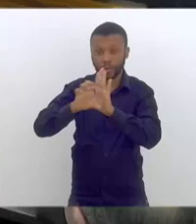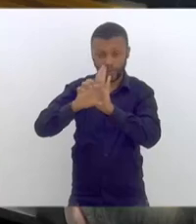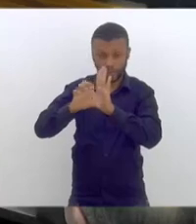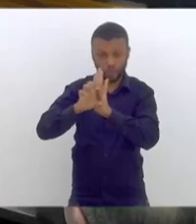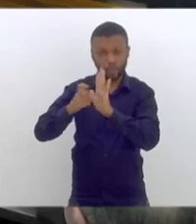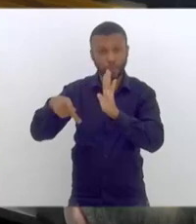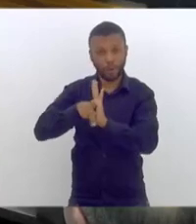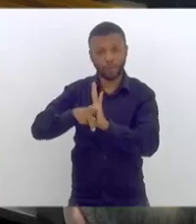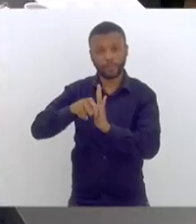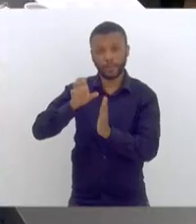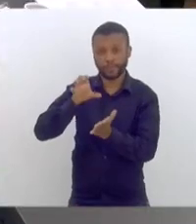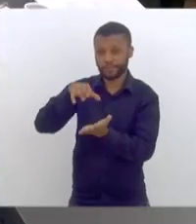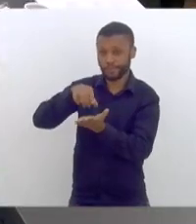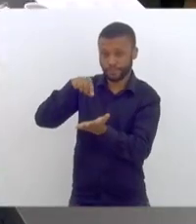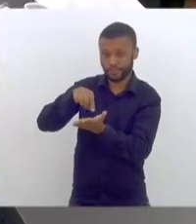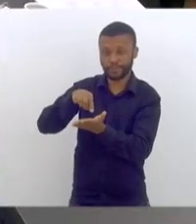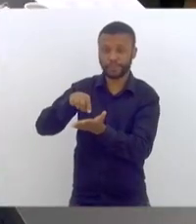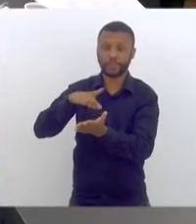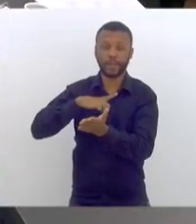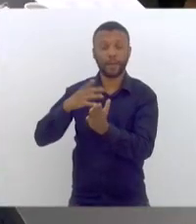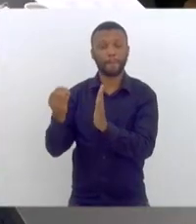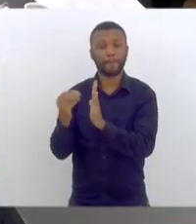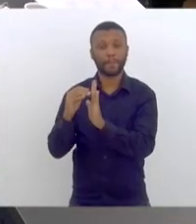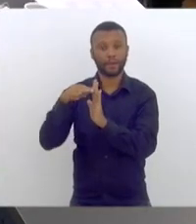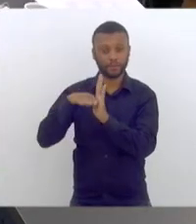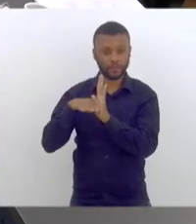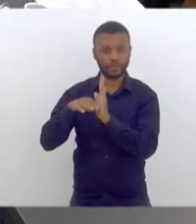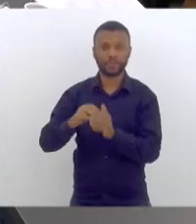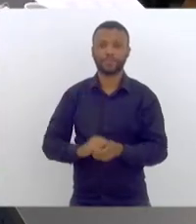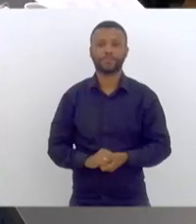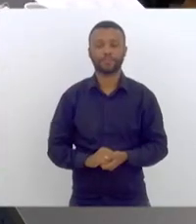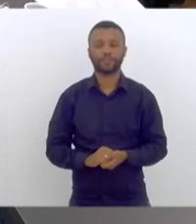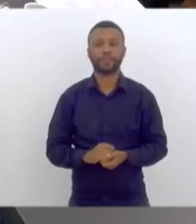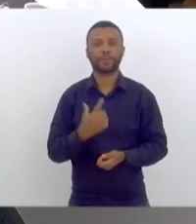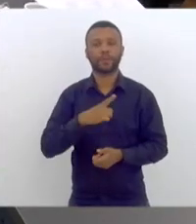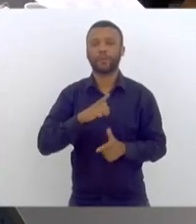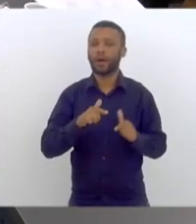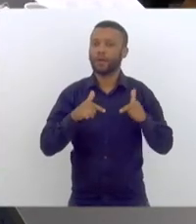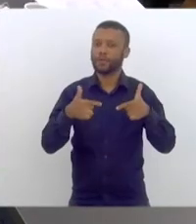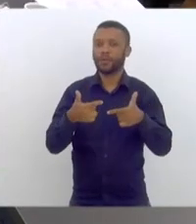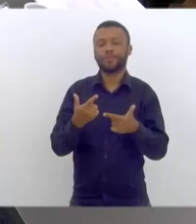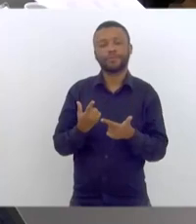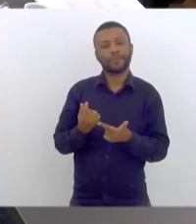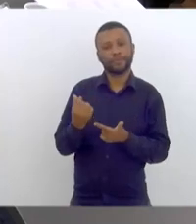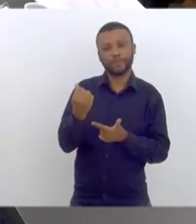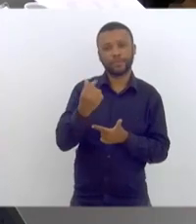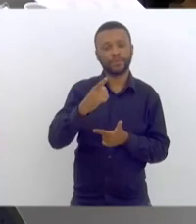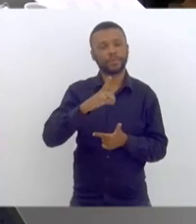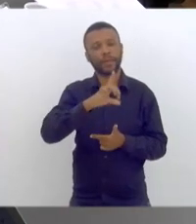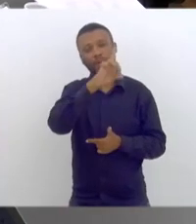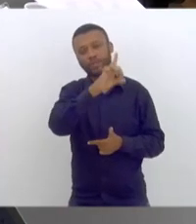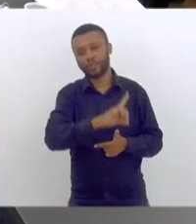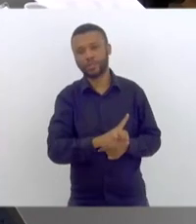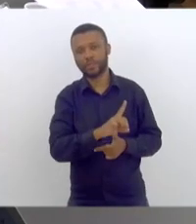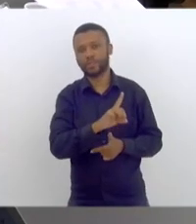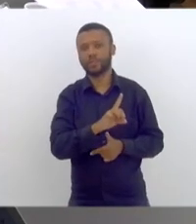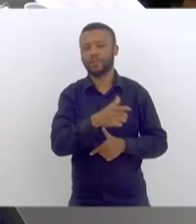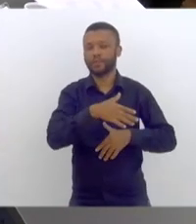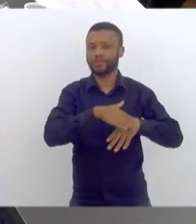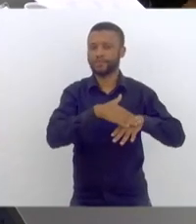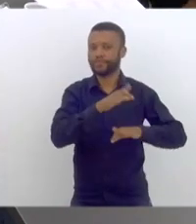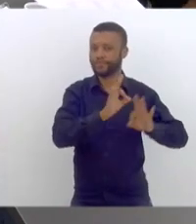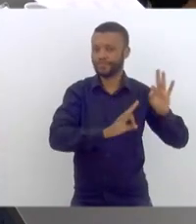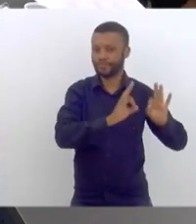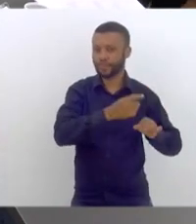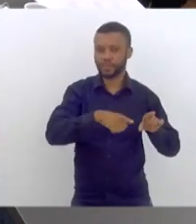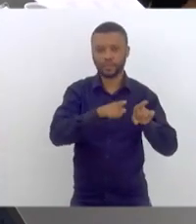a gente tem um comitê de crédito que tem um determinado volume de alçada operações acima daquele valor vão à diretoria executiva e eventualmente até